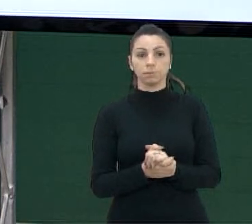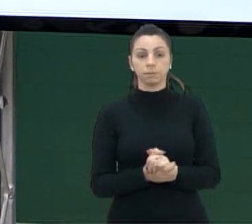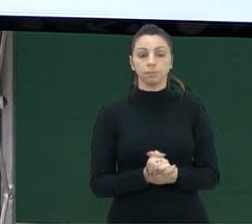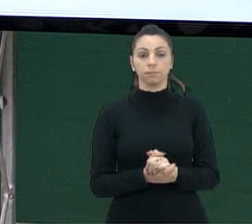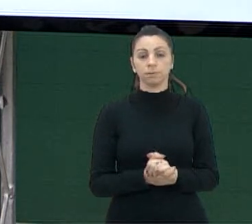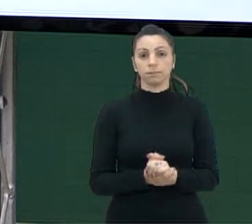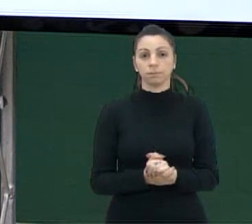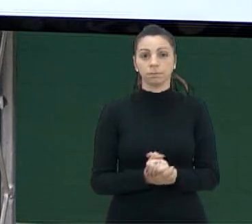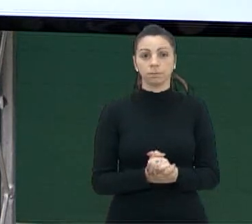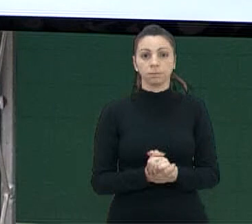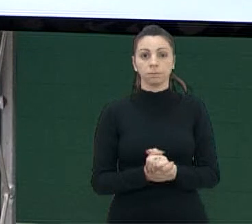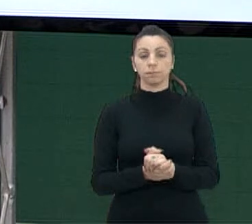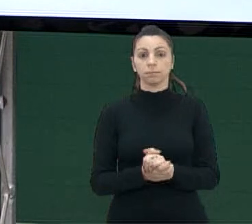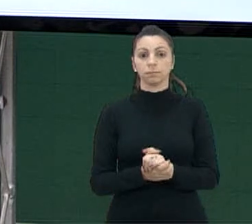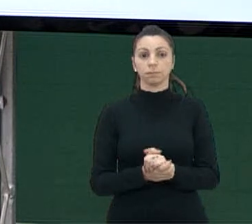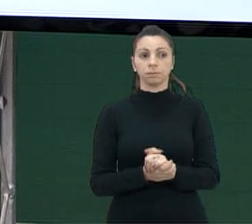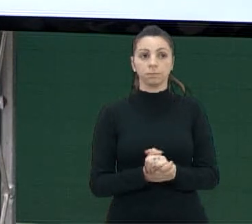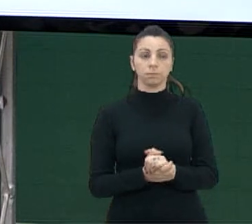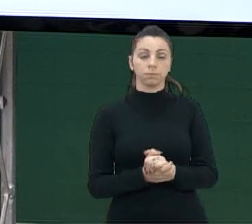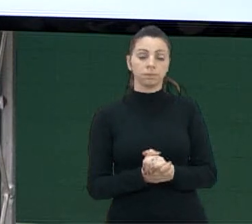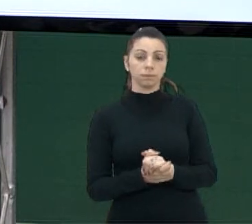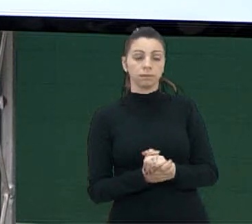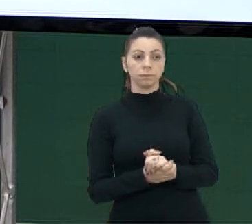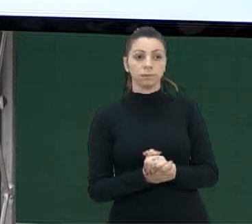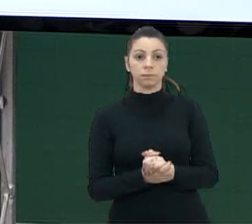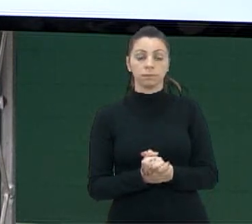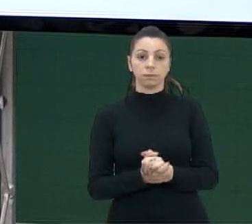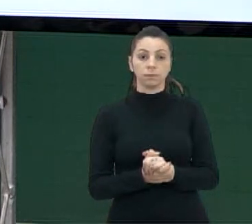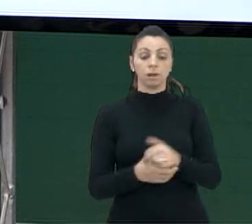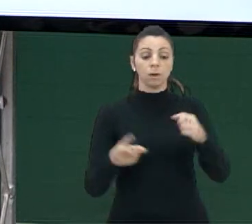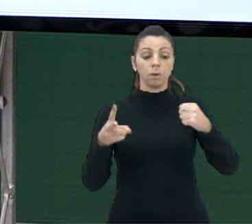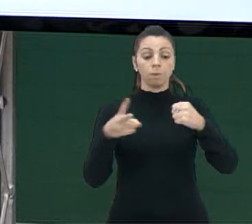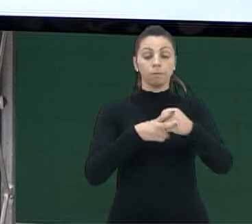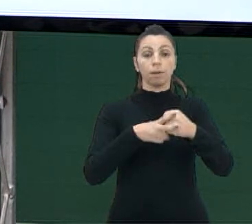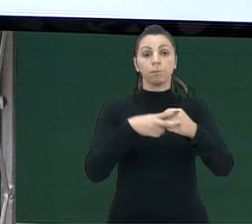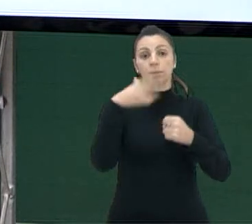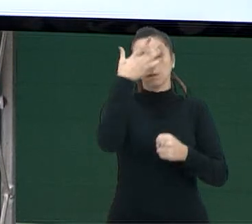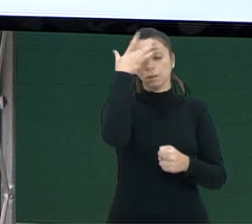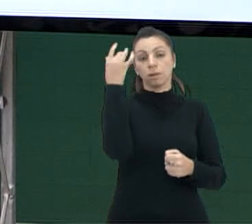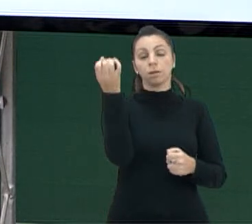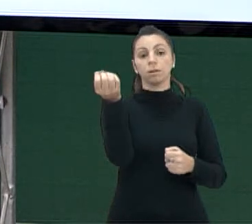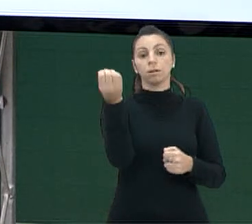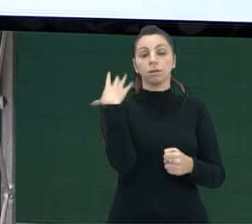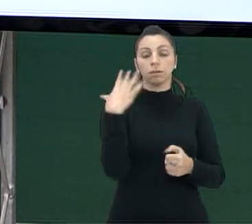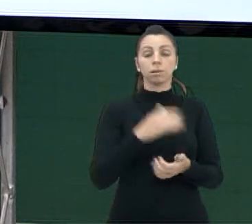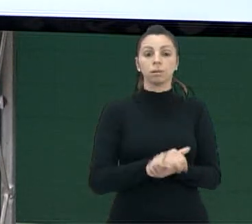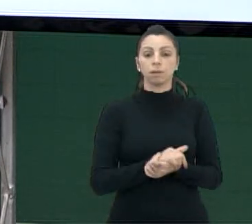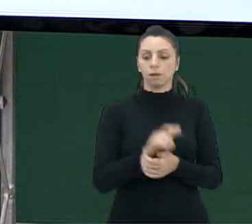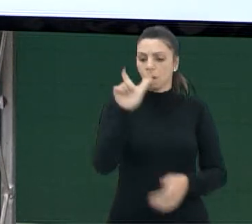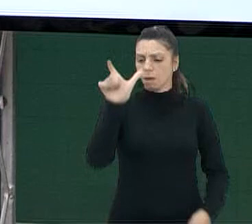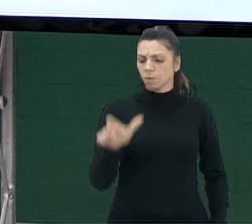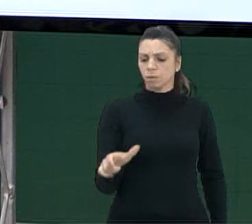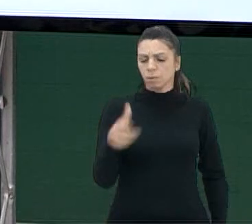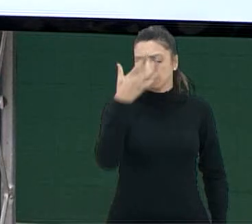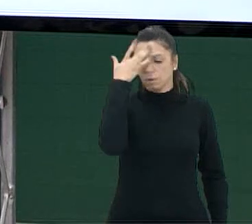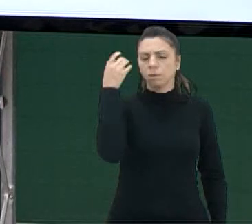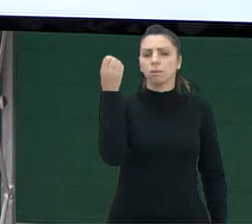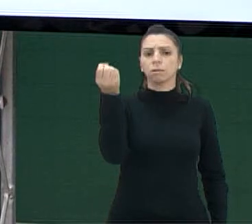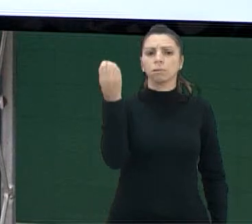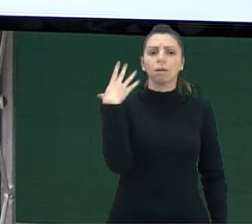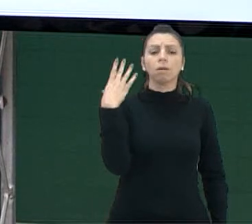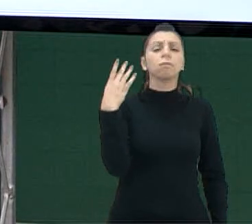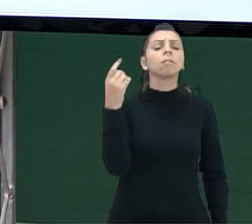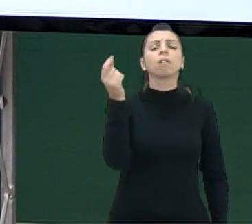subordinada. E quando você tem o verbo esquecer, quem se esquece de alguma coisa. Então, ele